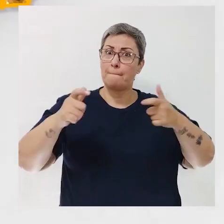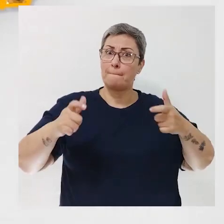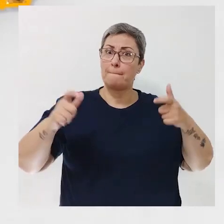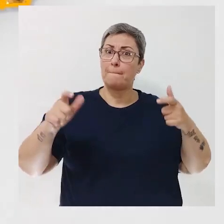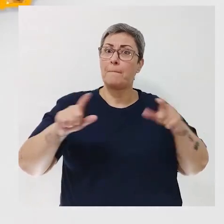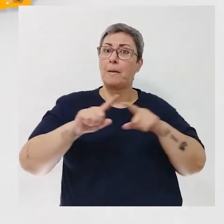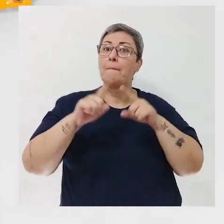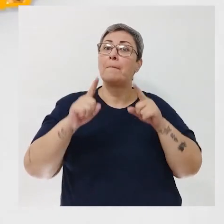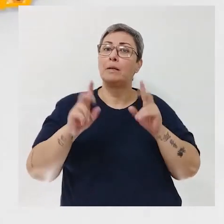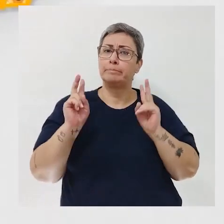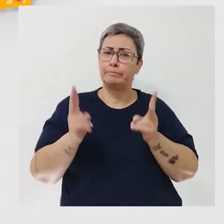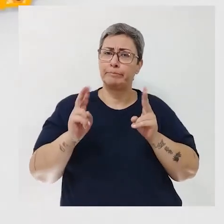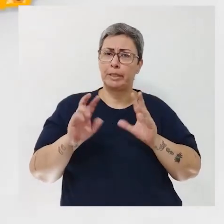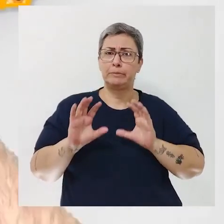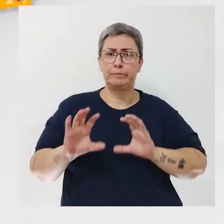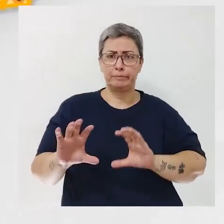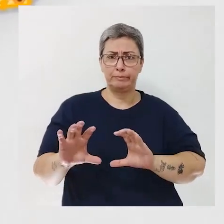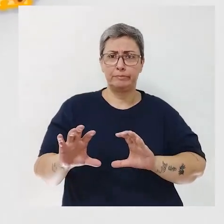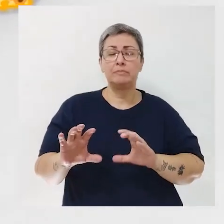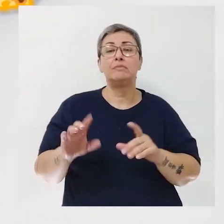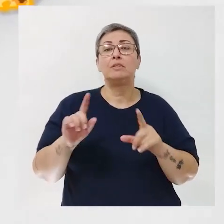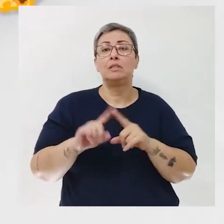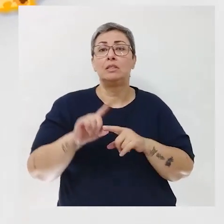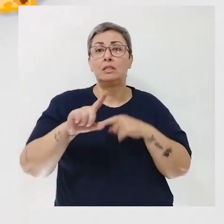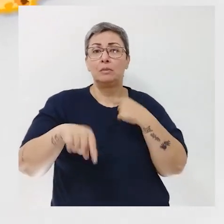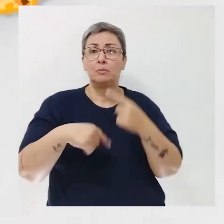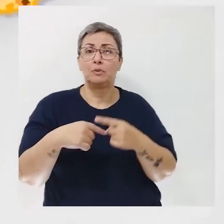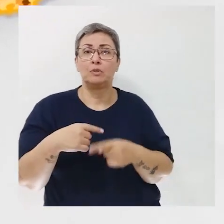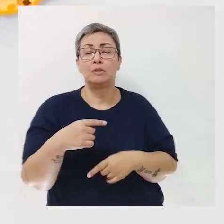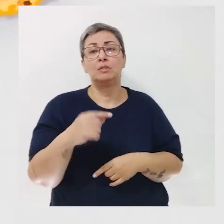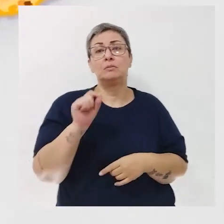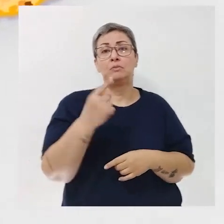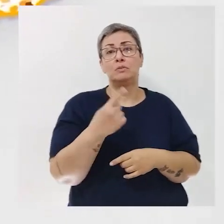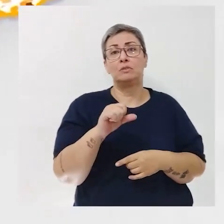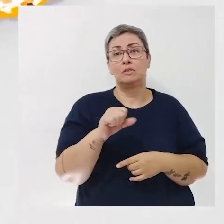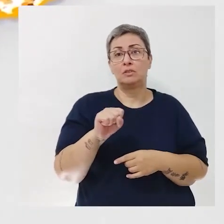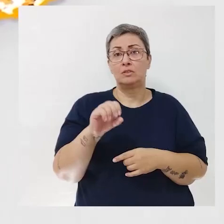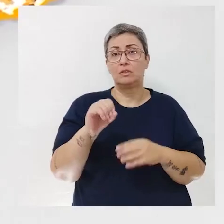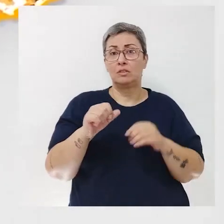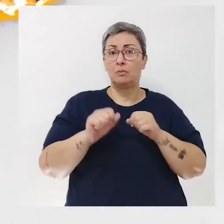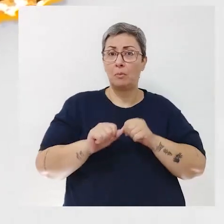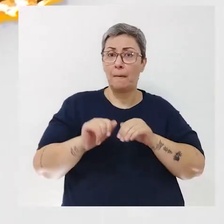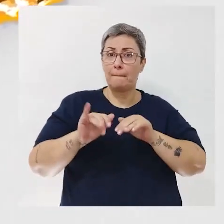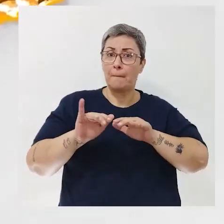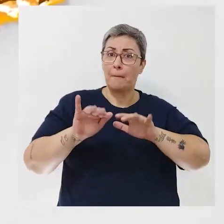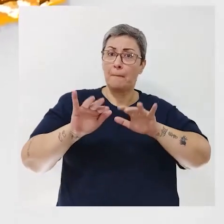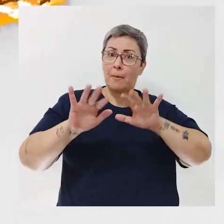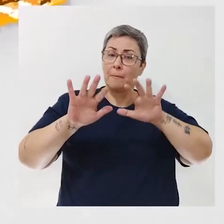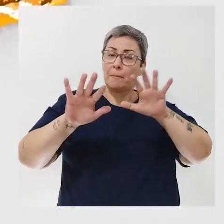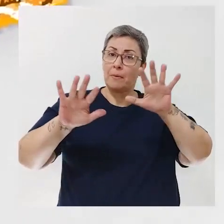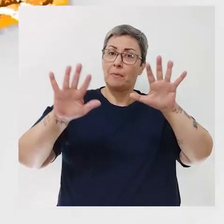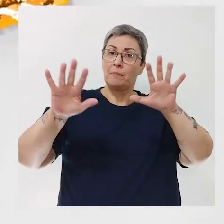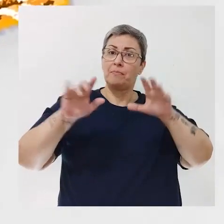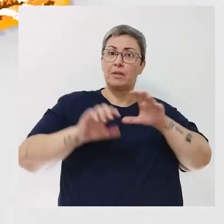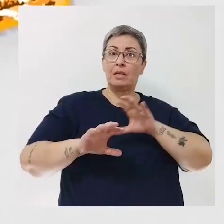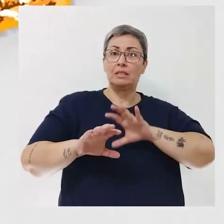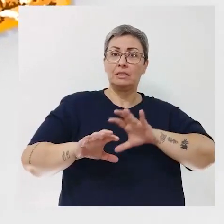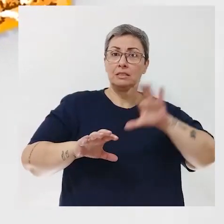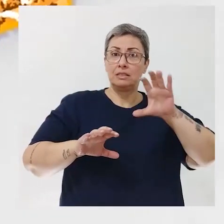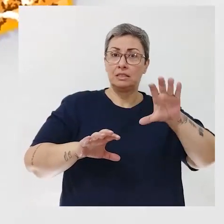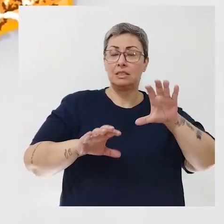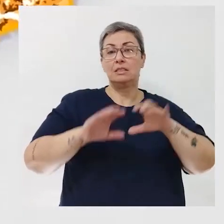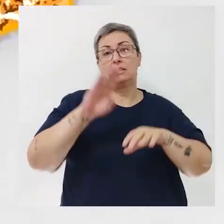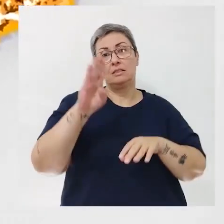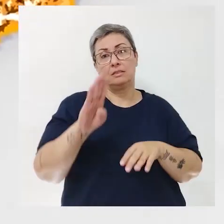expansão, mas nessa mesma região. Depois de 1980, a cobertura foi chegando a outras partes do centro-sul